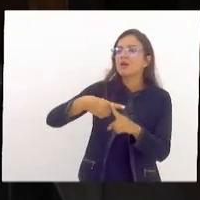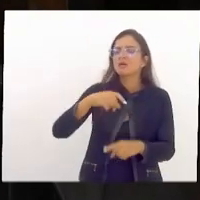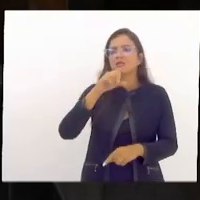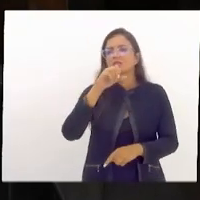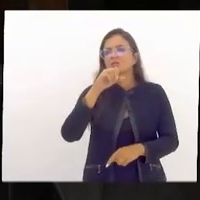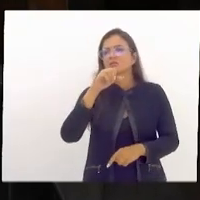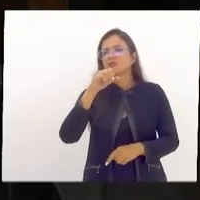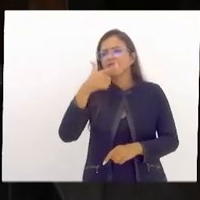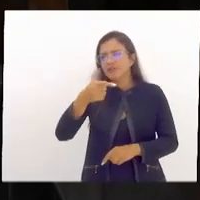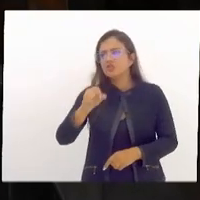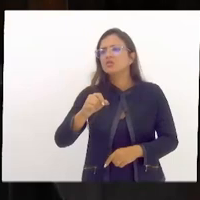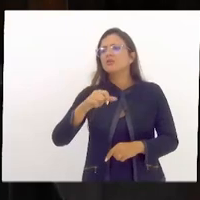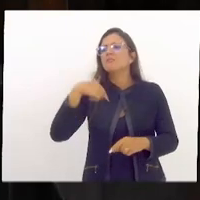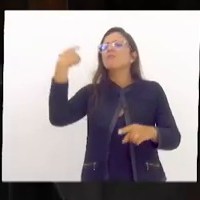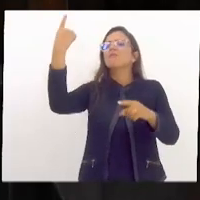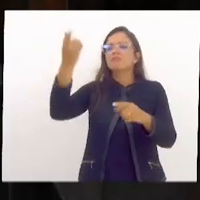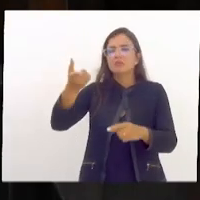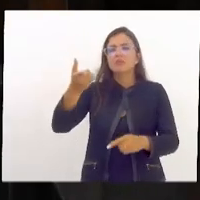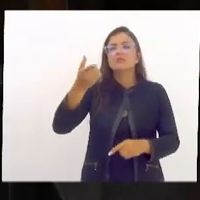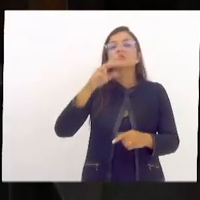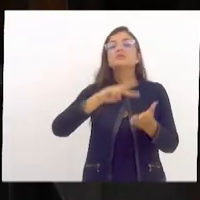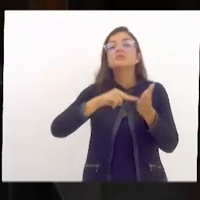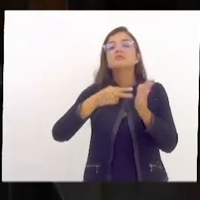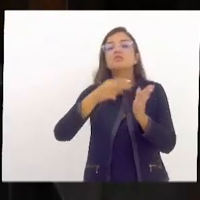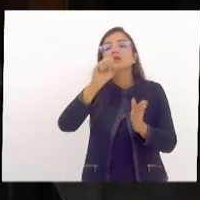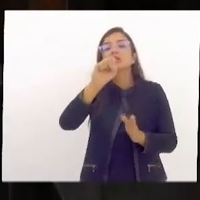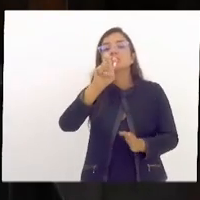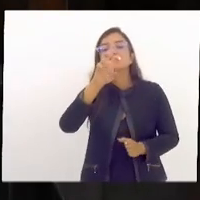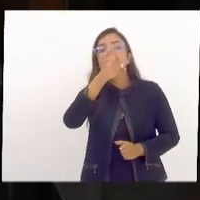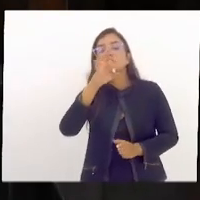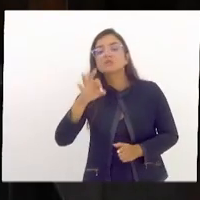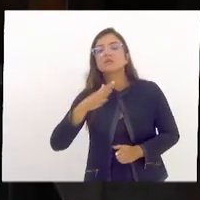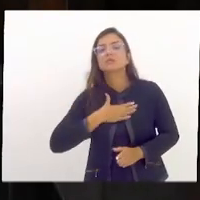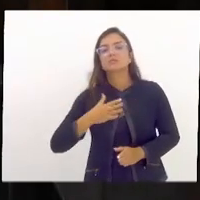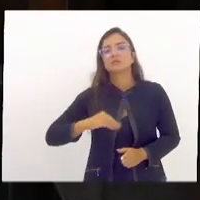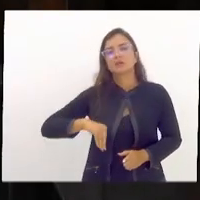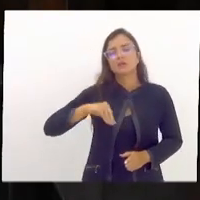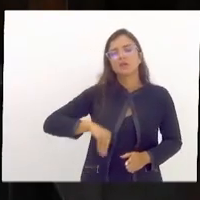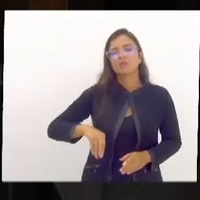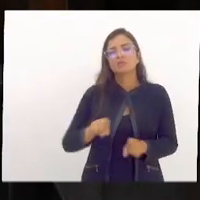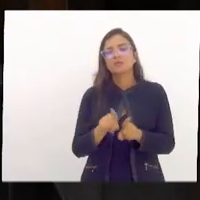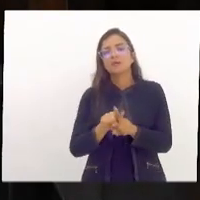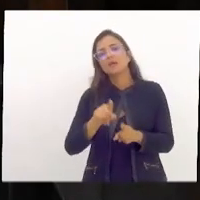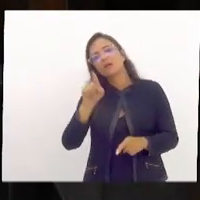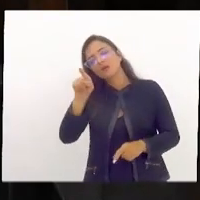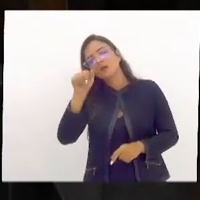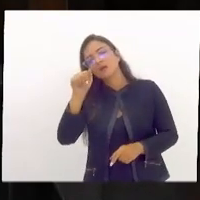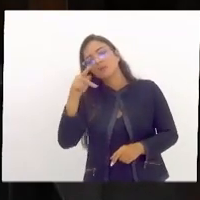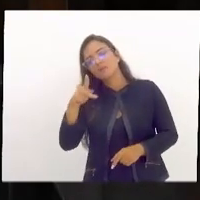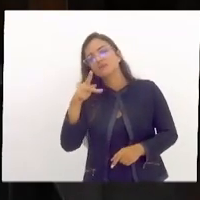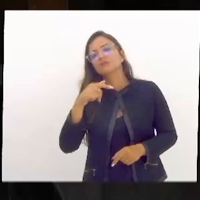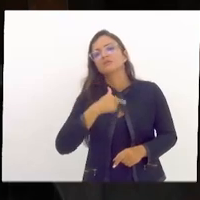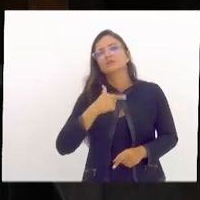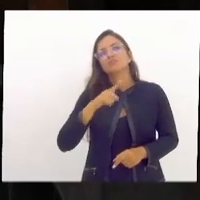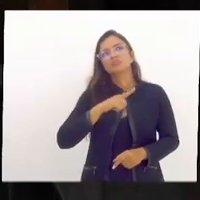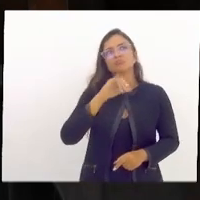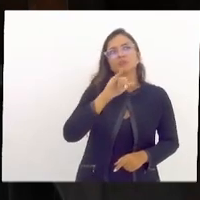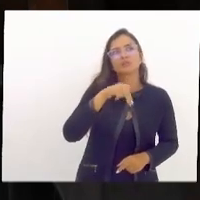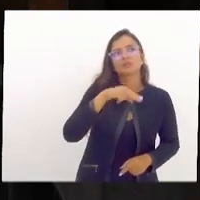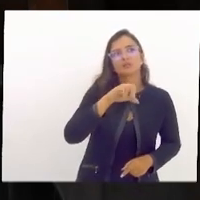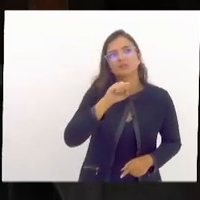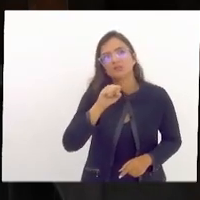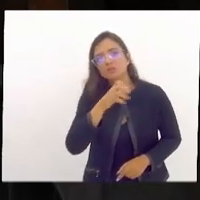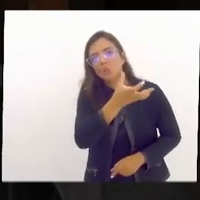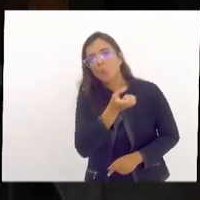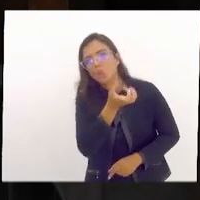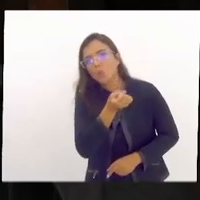85% do meu provento, fora a aposentadoria que eu tenha ou pelo INSS ou pelo regime